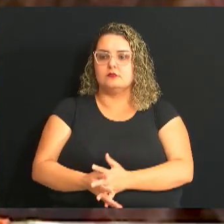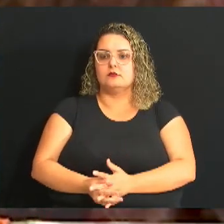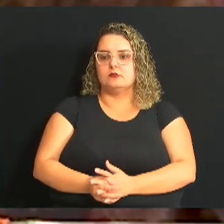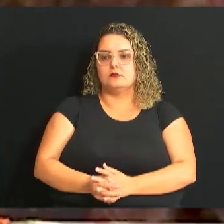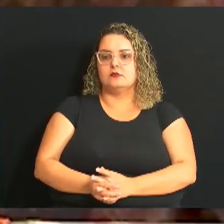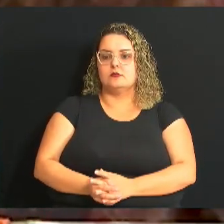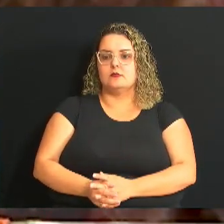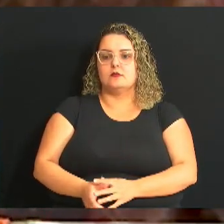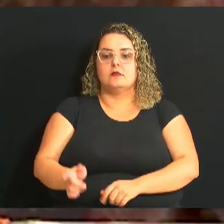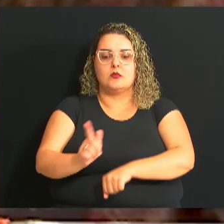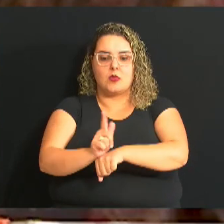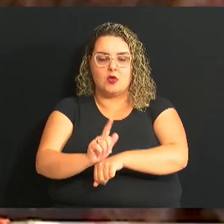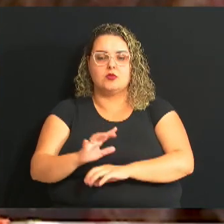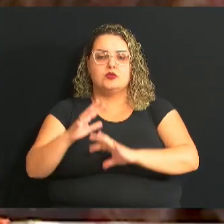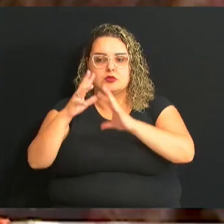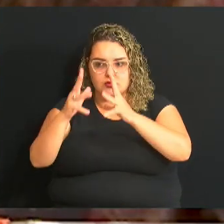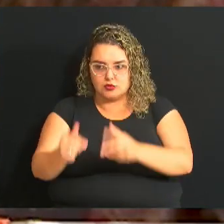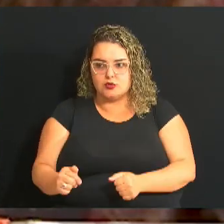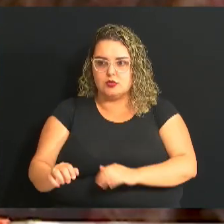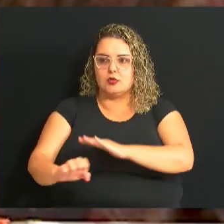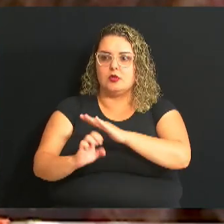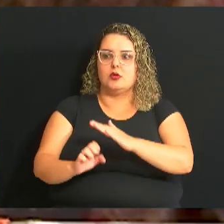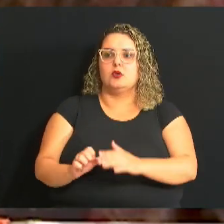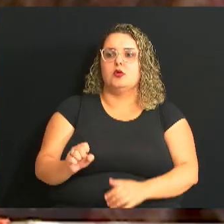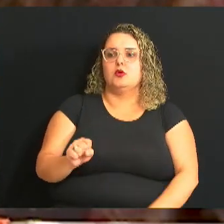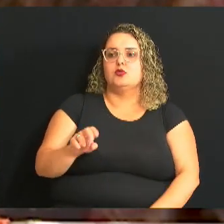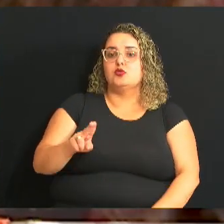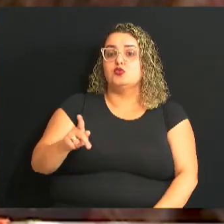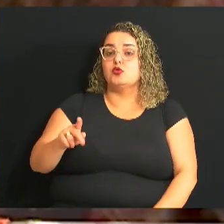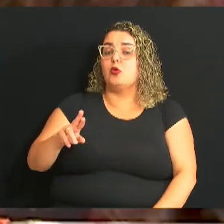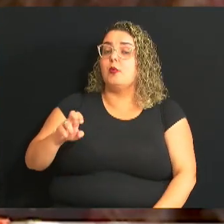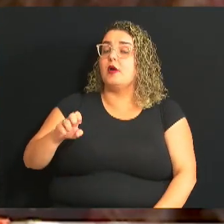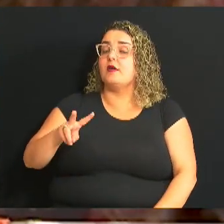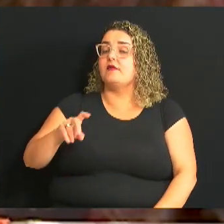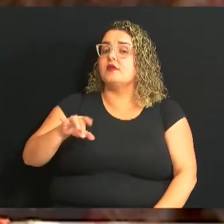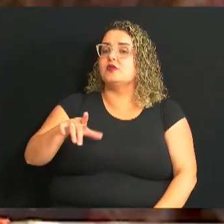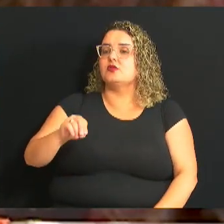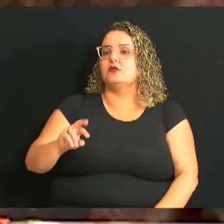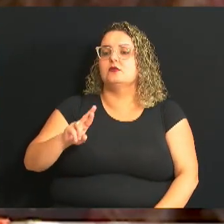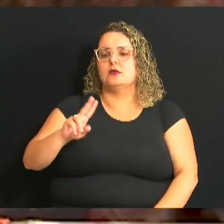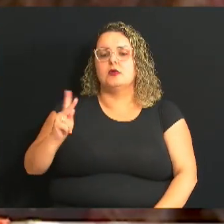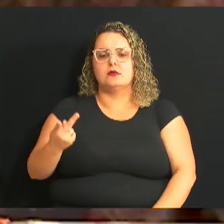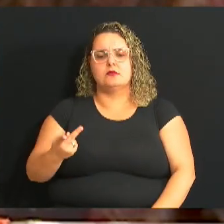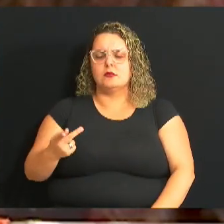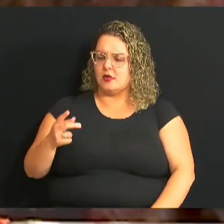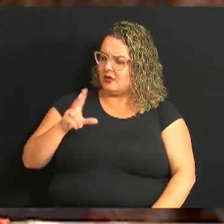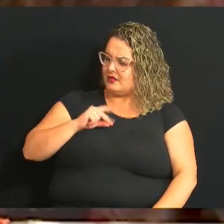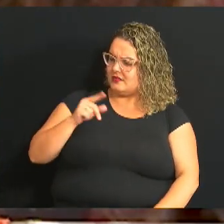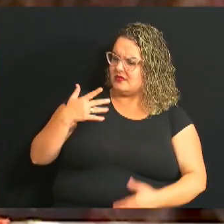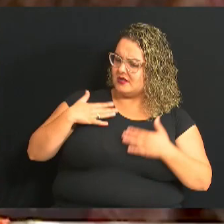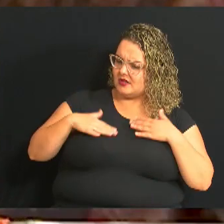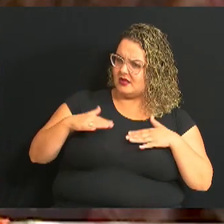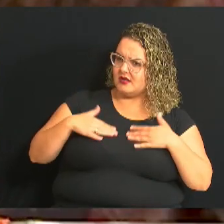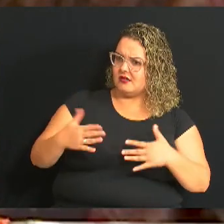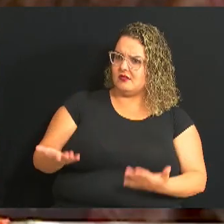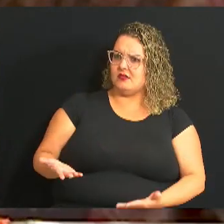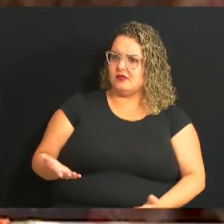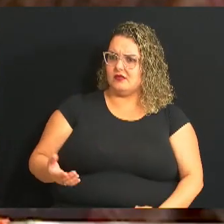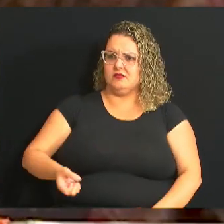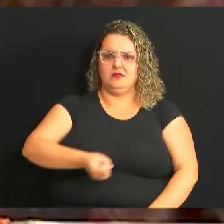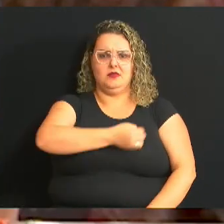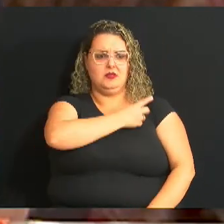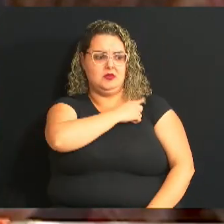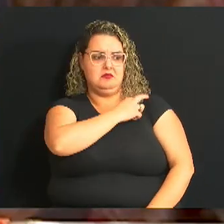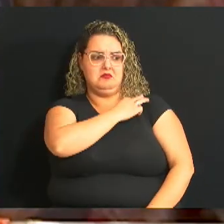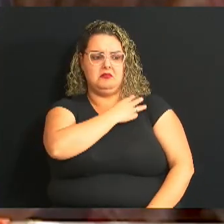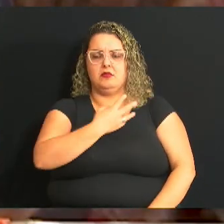gerente geral da empresa, o supervisor da área e o RH. Falei, cara, mas você está muito calmo com a entrevista, né? Você acabou de sair do ensino médio, geralmente está nervoso numa entrevista.